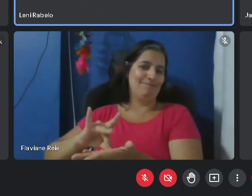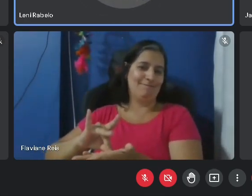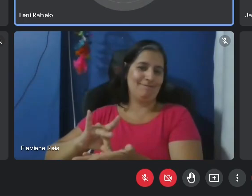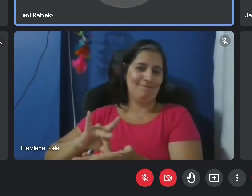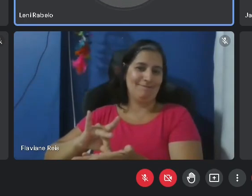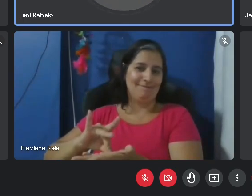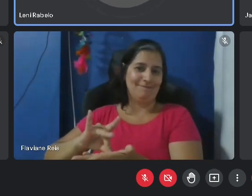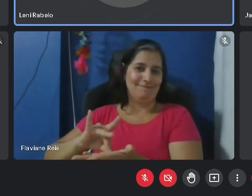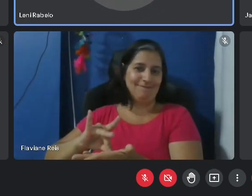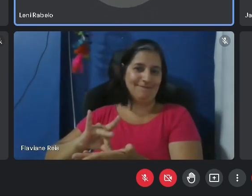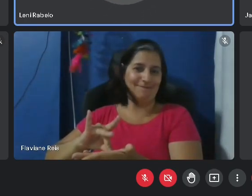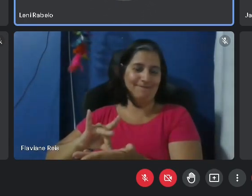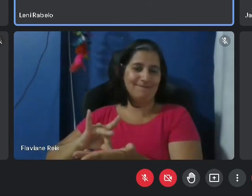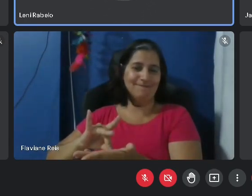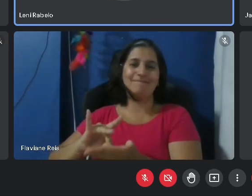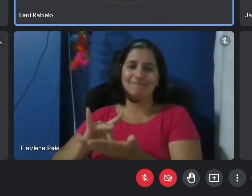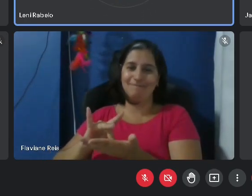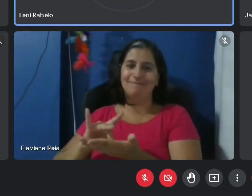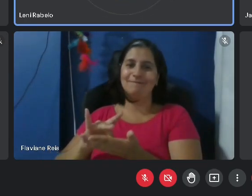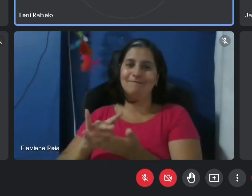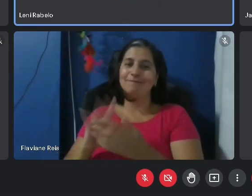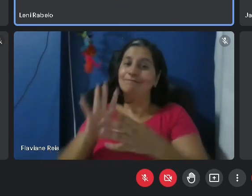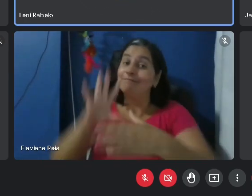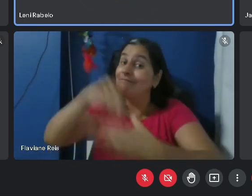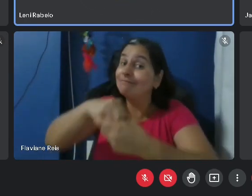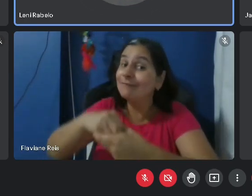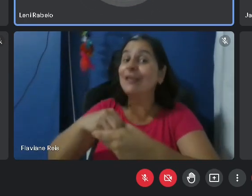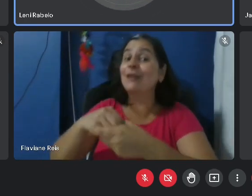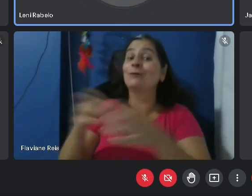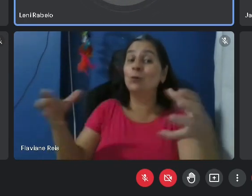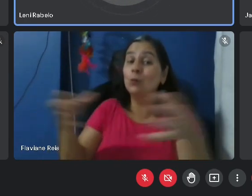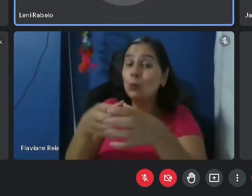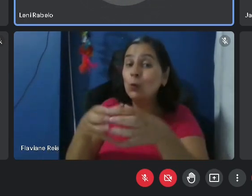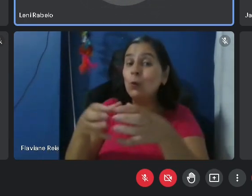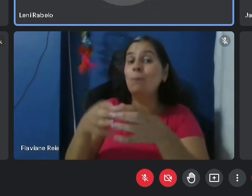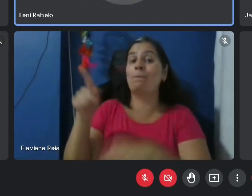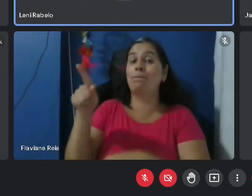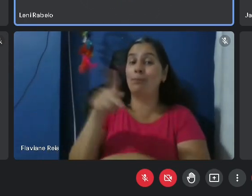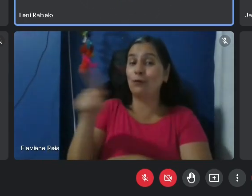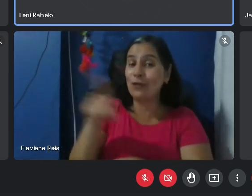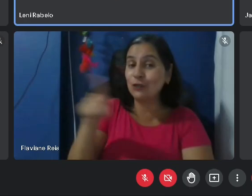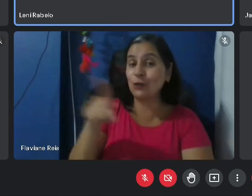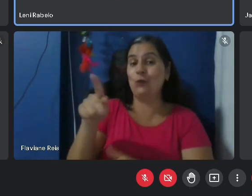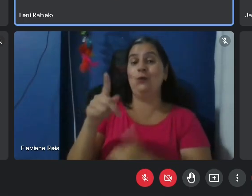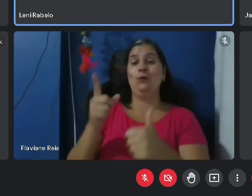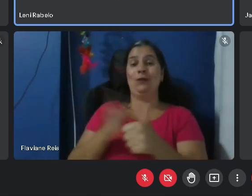de verdade, falta alguma coisa. Não está pronto e acabado.